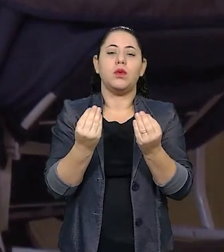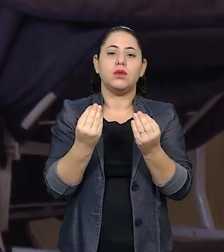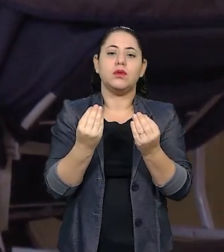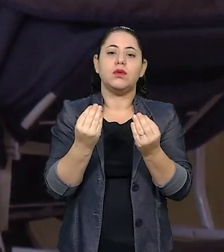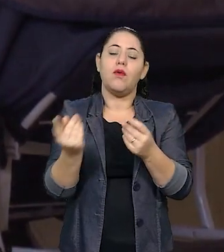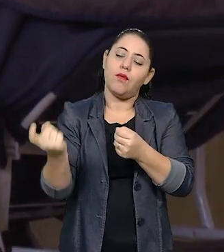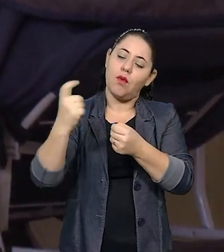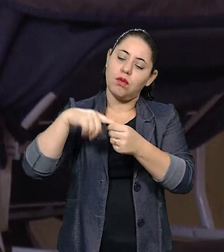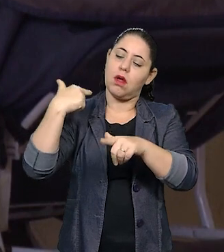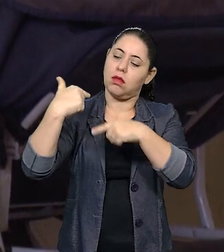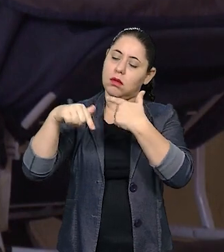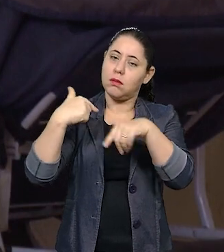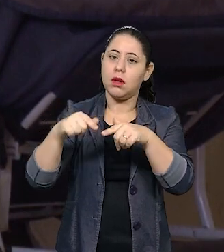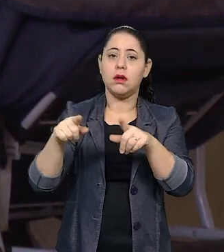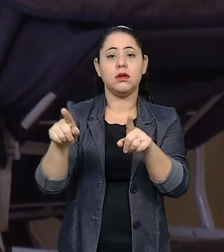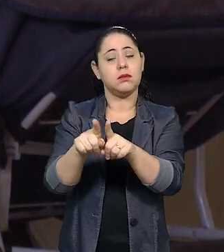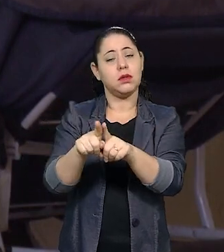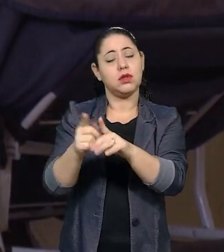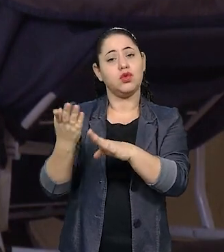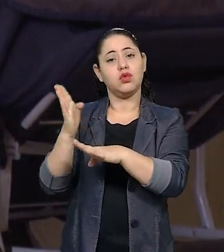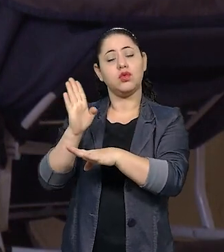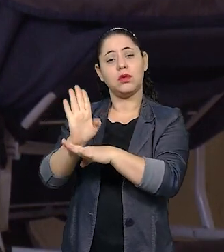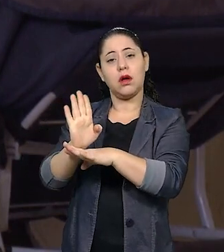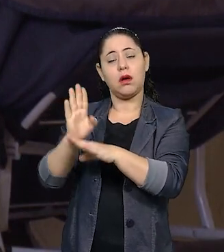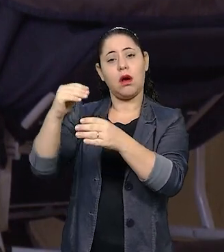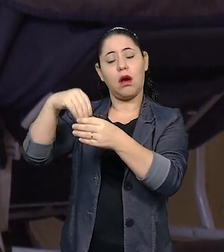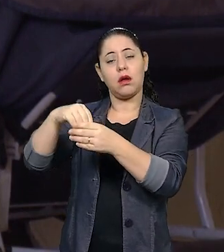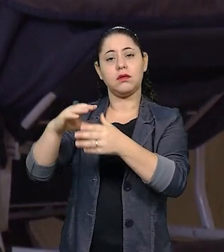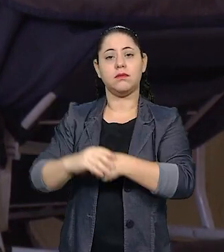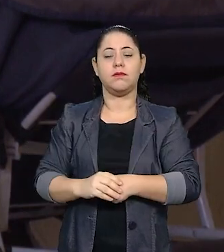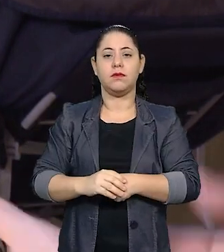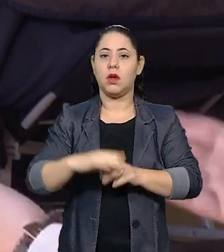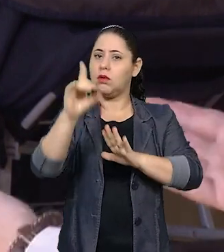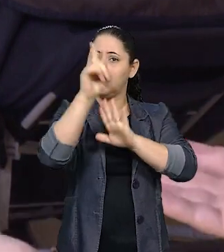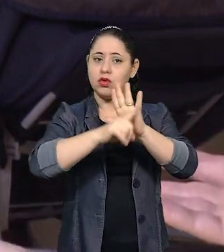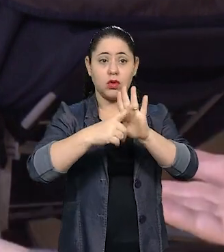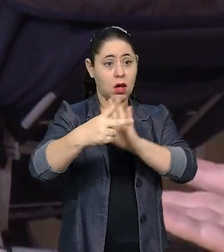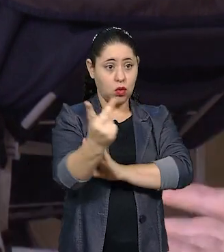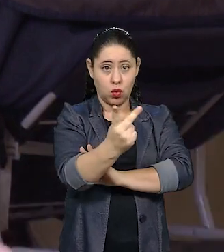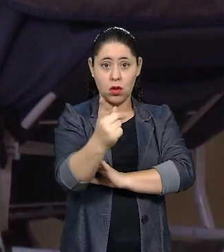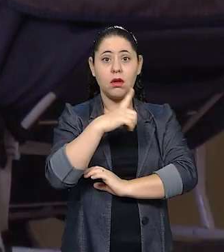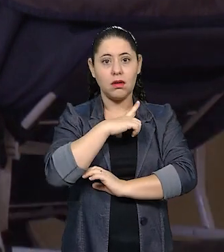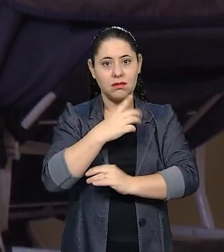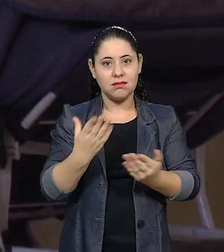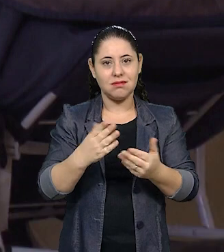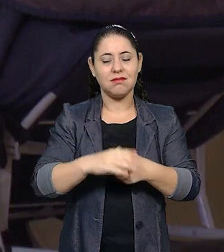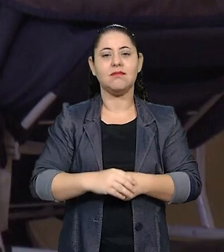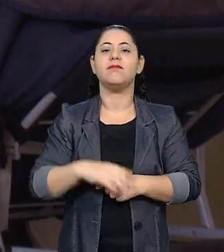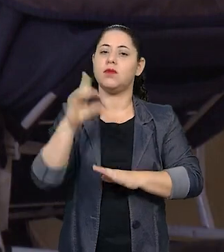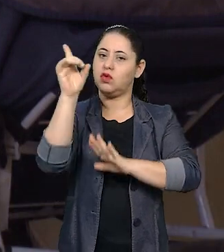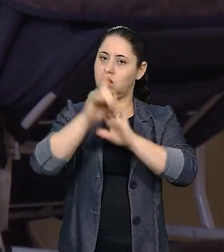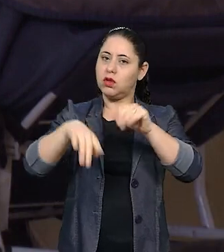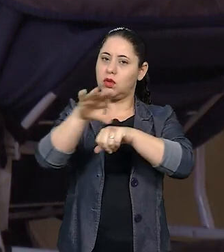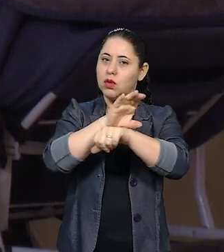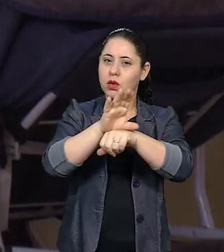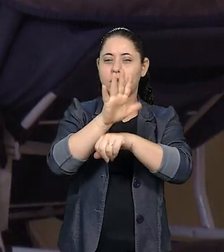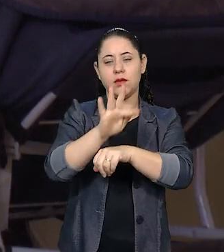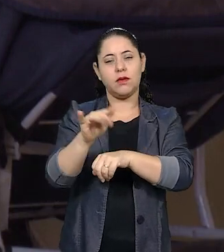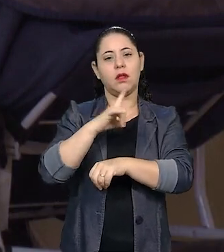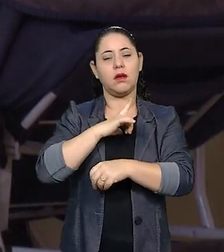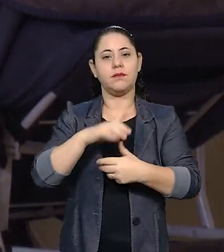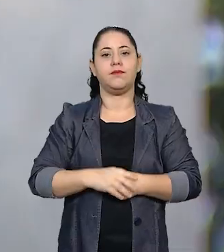desenvolvimento dela, porque é muito importante nesse momento dela, de 2 aninhos. Ia me ajudar bastante a me voltar a trabalhar